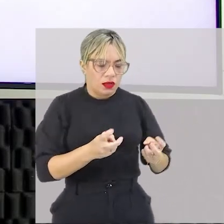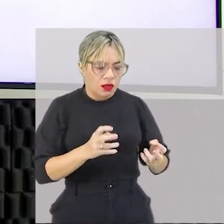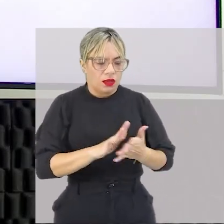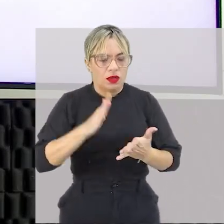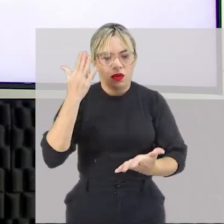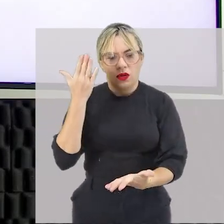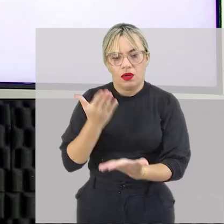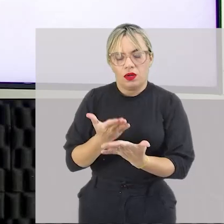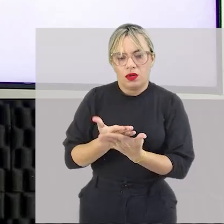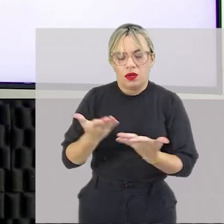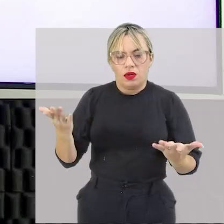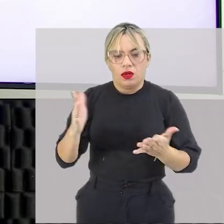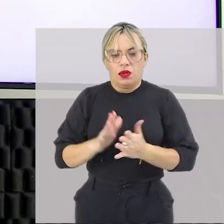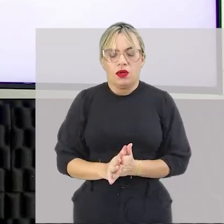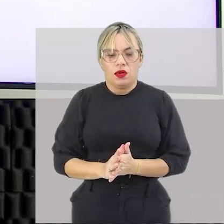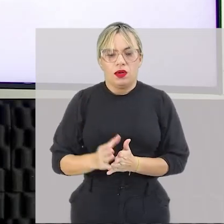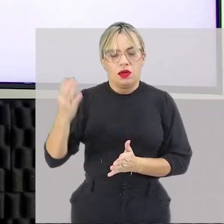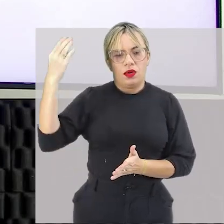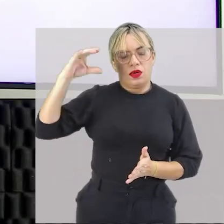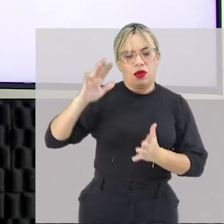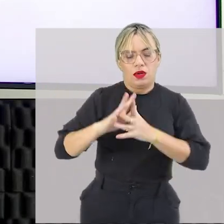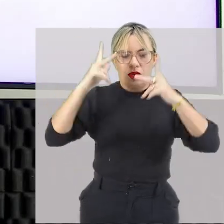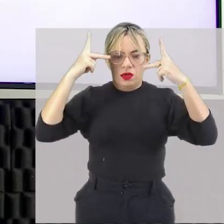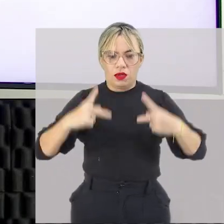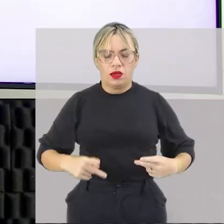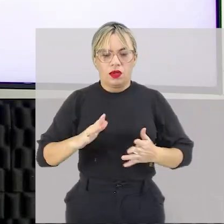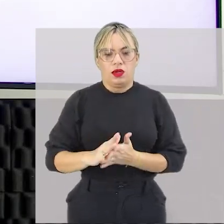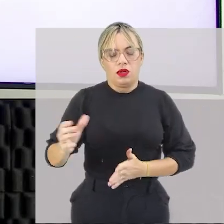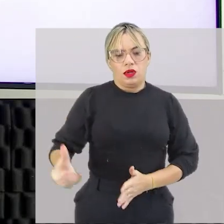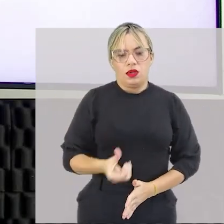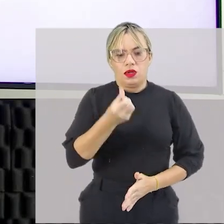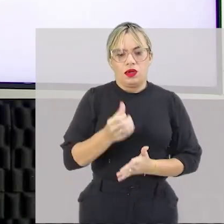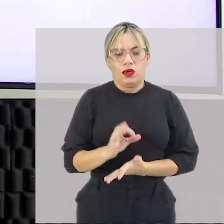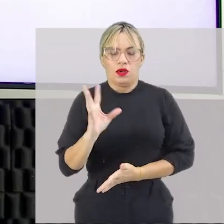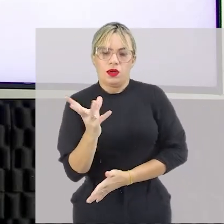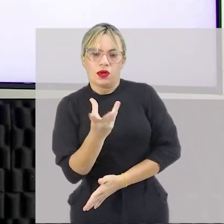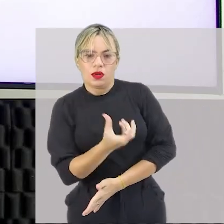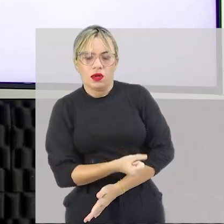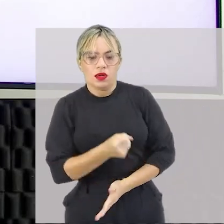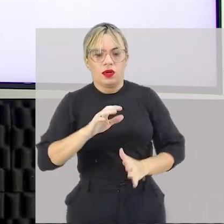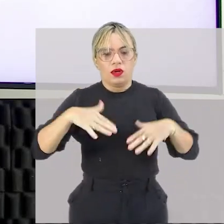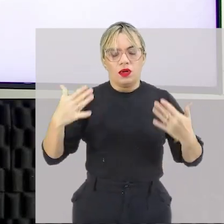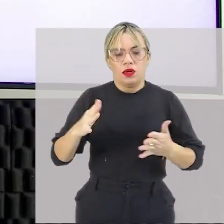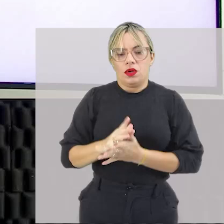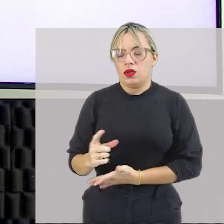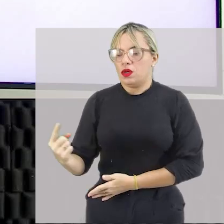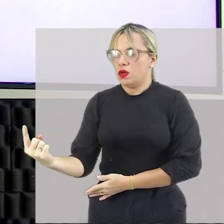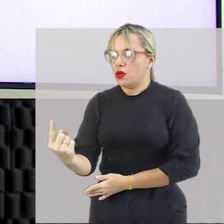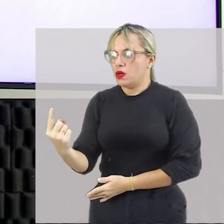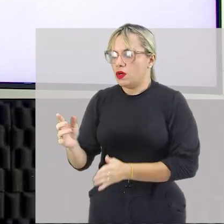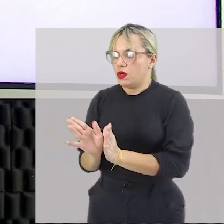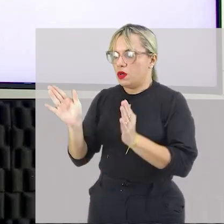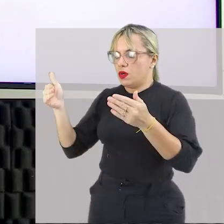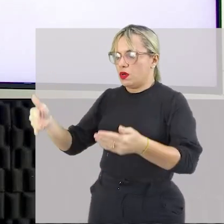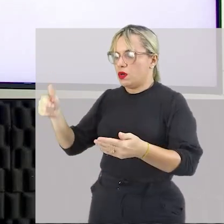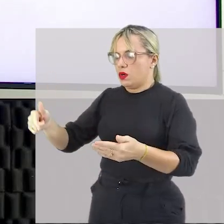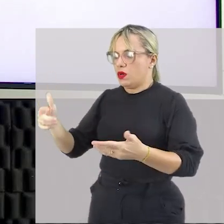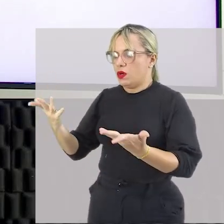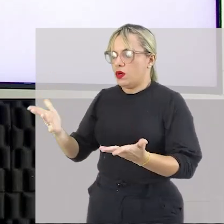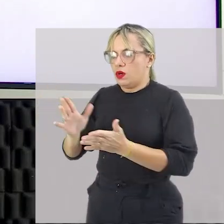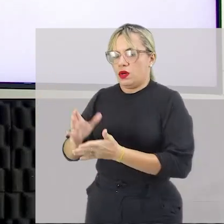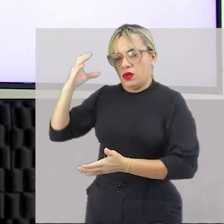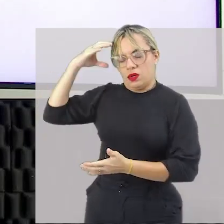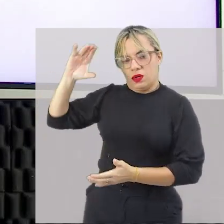tem que estudar. Lá em Ciências Humanas, tem 6 competências. Uma competência é inteiramente dedicada à questão